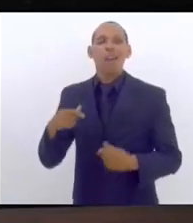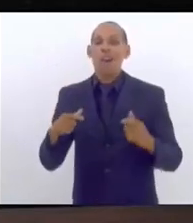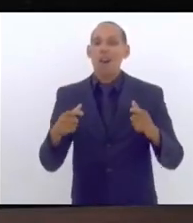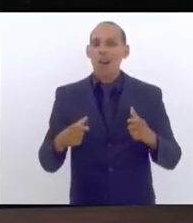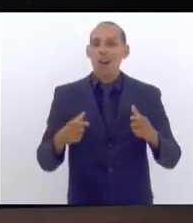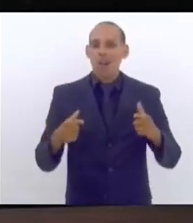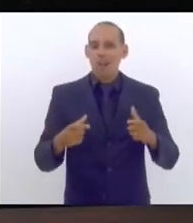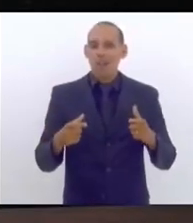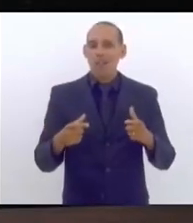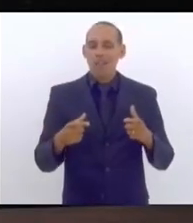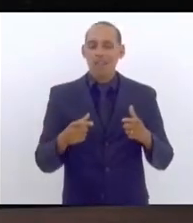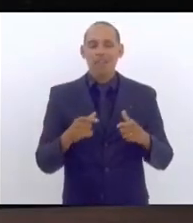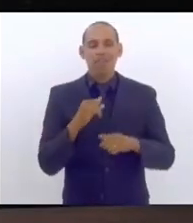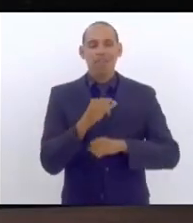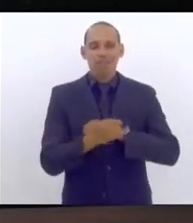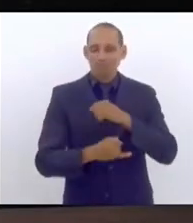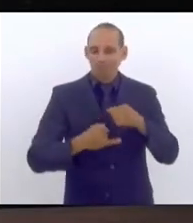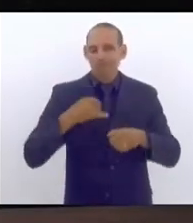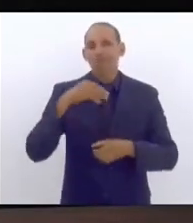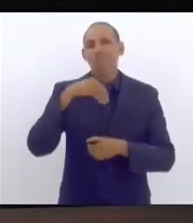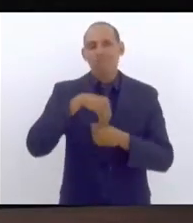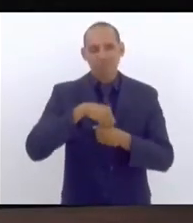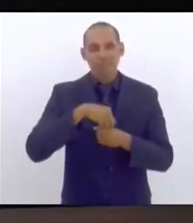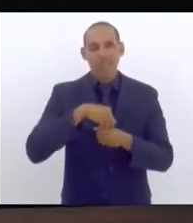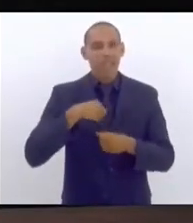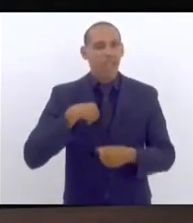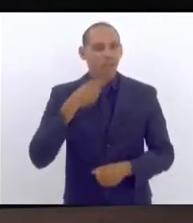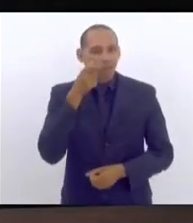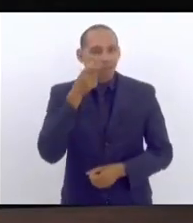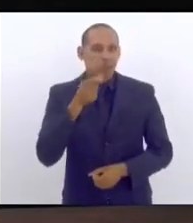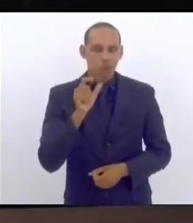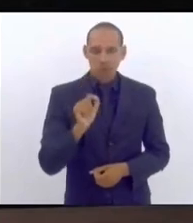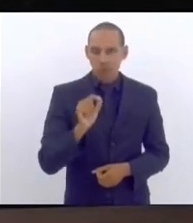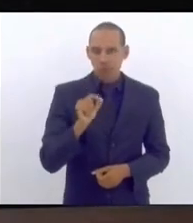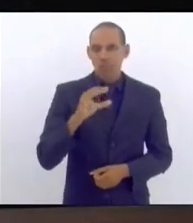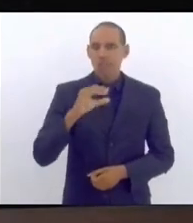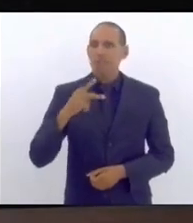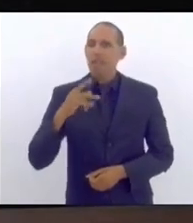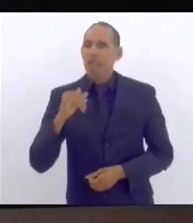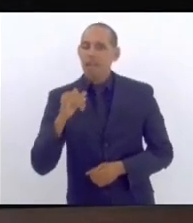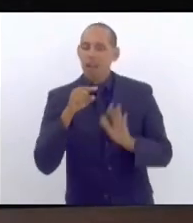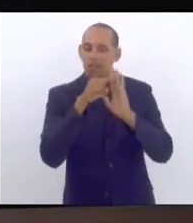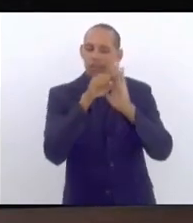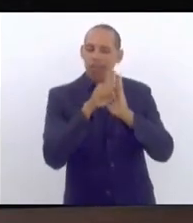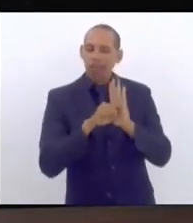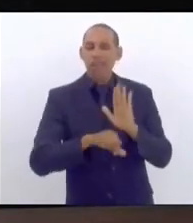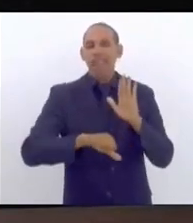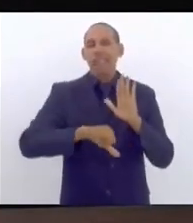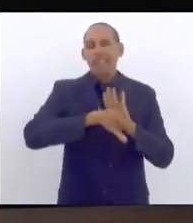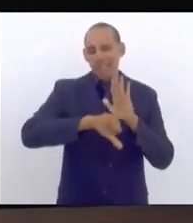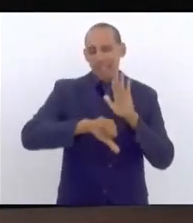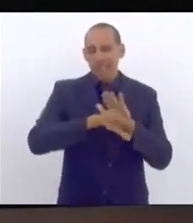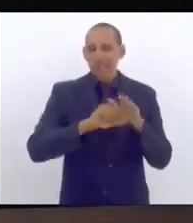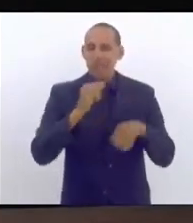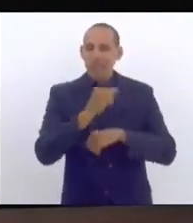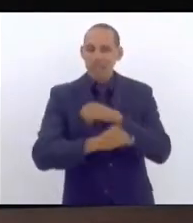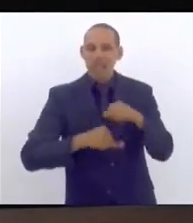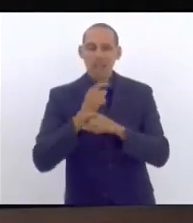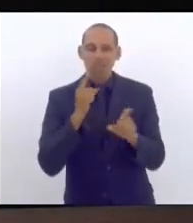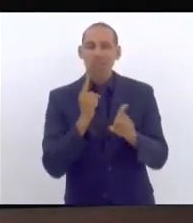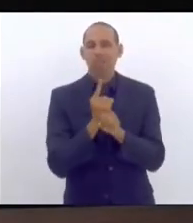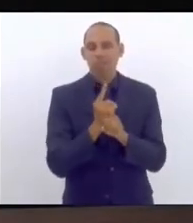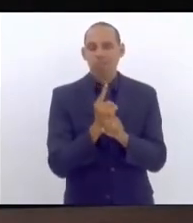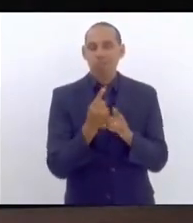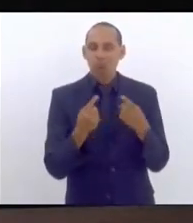exatamente pelos caminhos da internet, daí o meu interesse de que essa CPI, que apura os crimes cibernéticos contra a mulher,